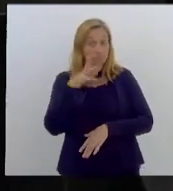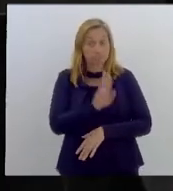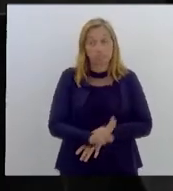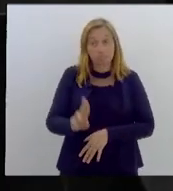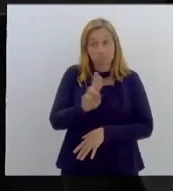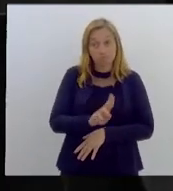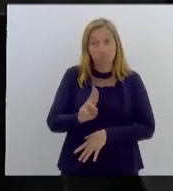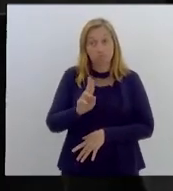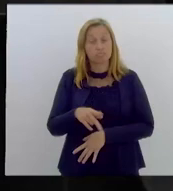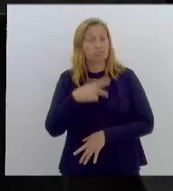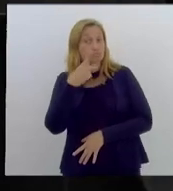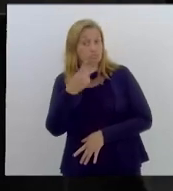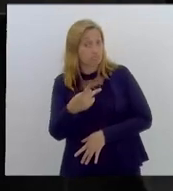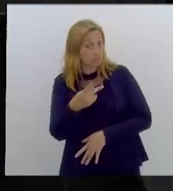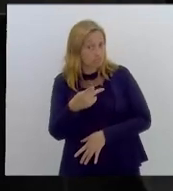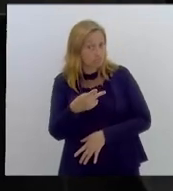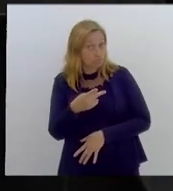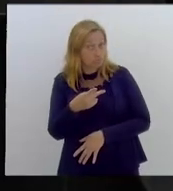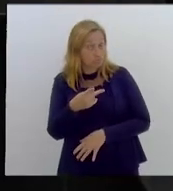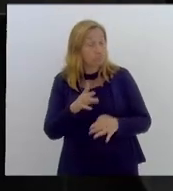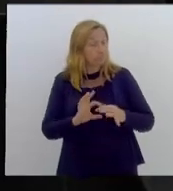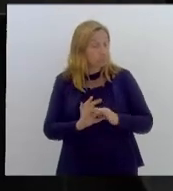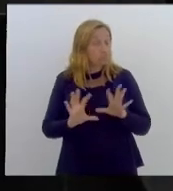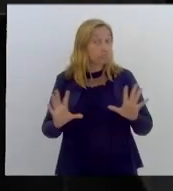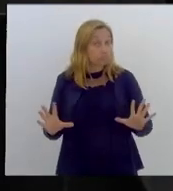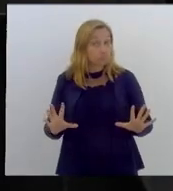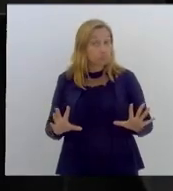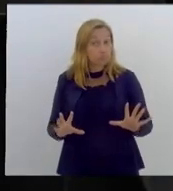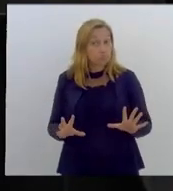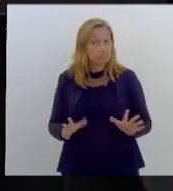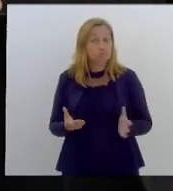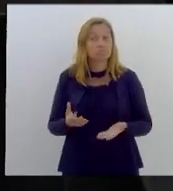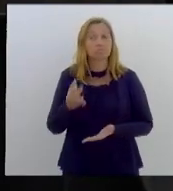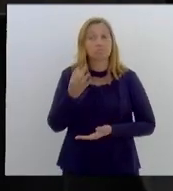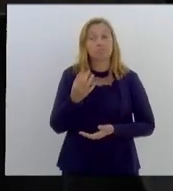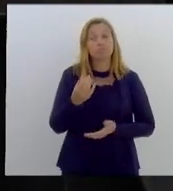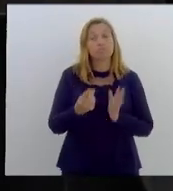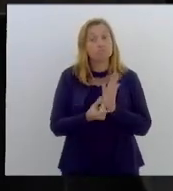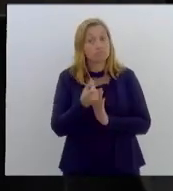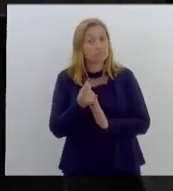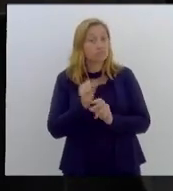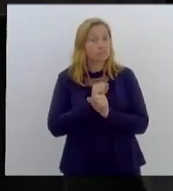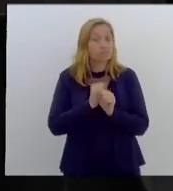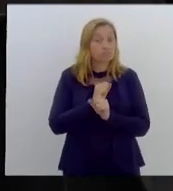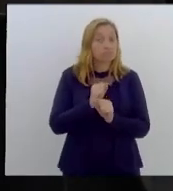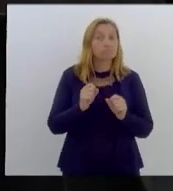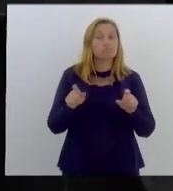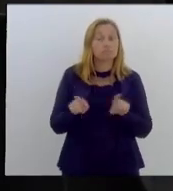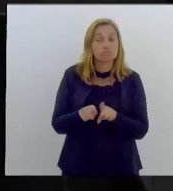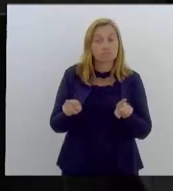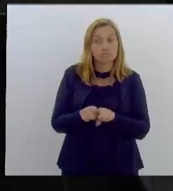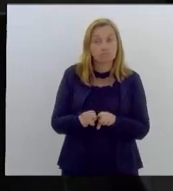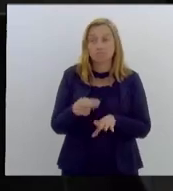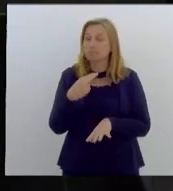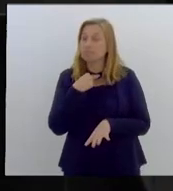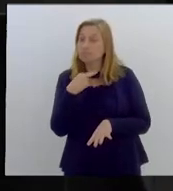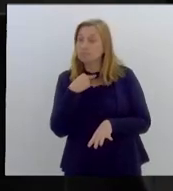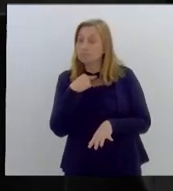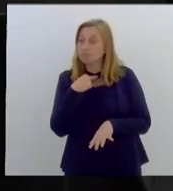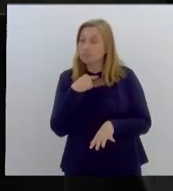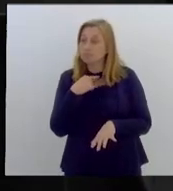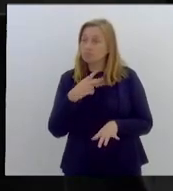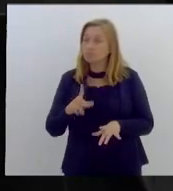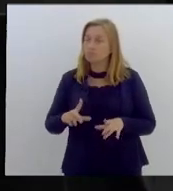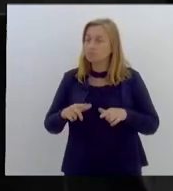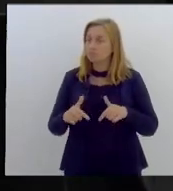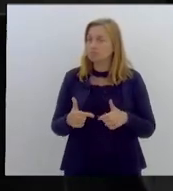sua prerrogativa e deliberar sobre a peça orçamentária anual e deliberar que ela não pode ser tratada como uma